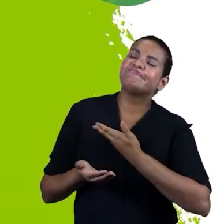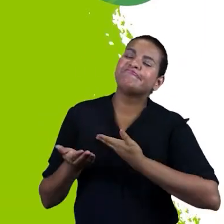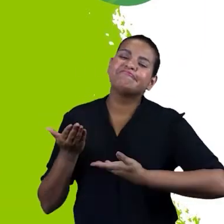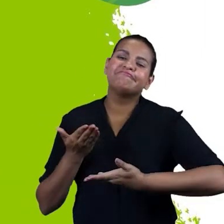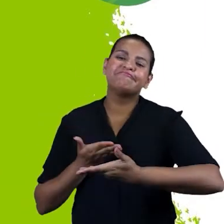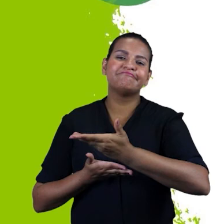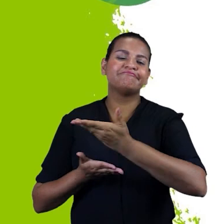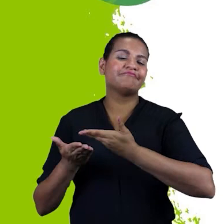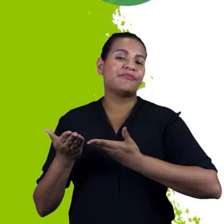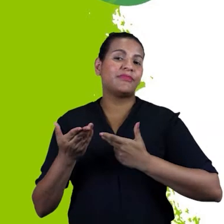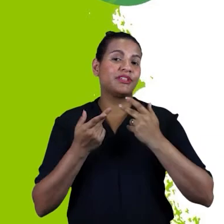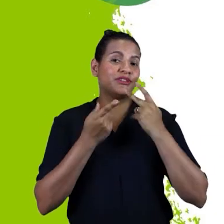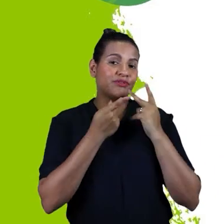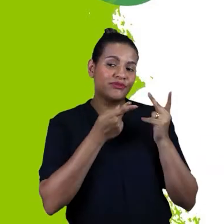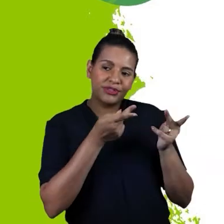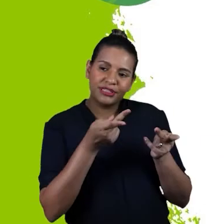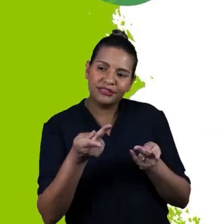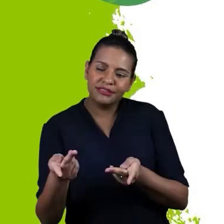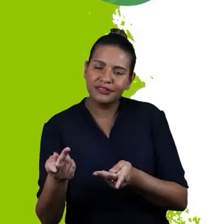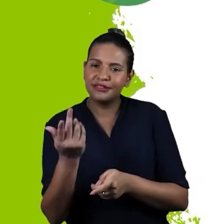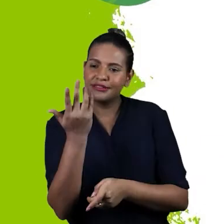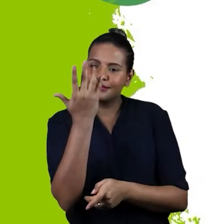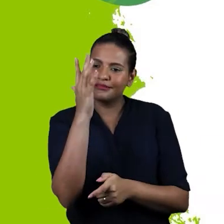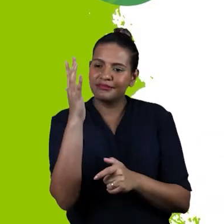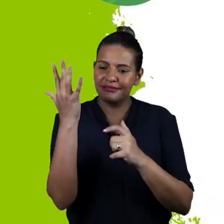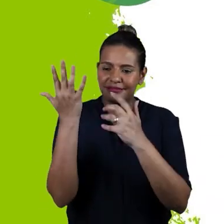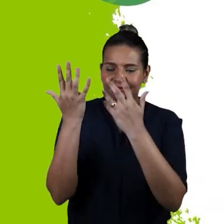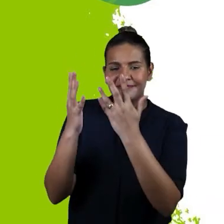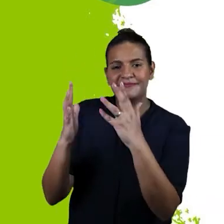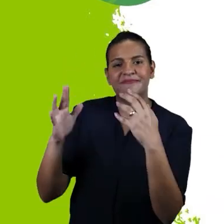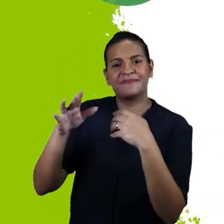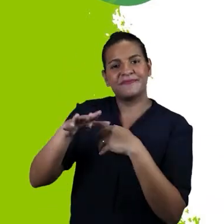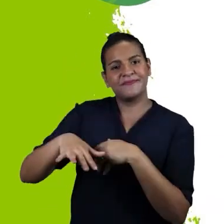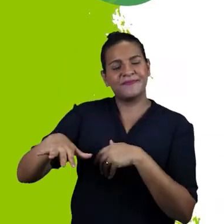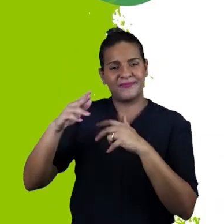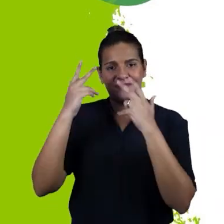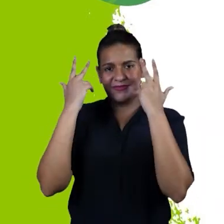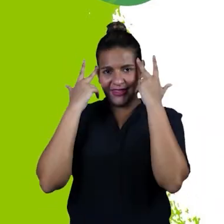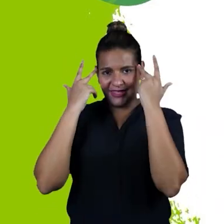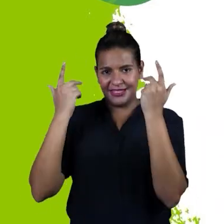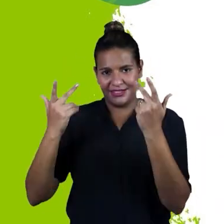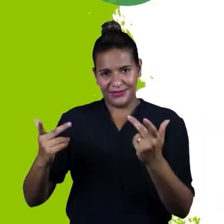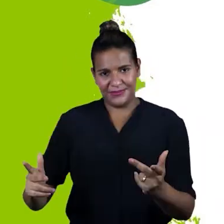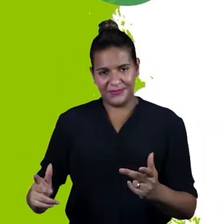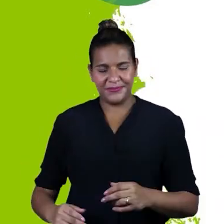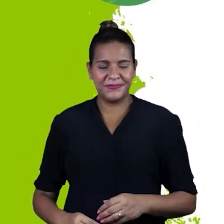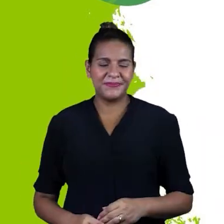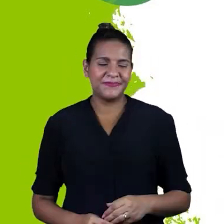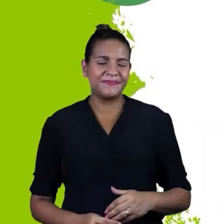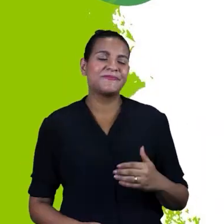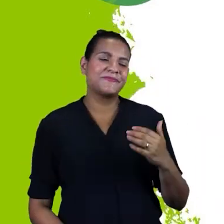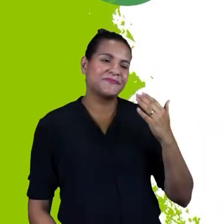né? Visitar essas áreas verdes, essas áreas naturais.